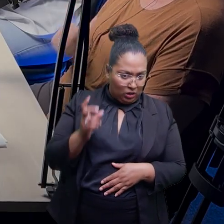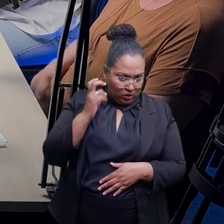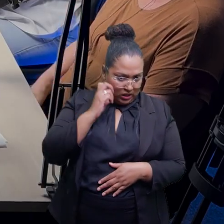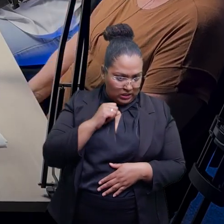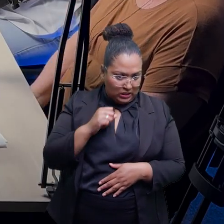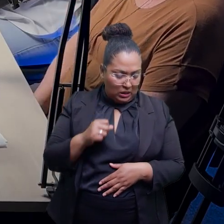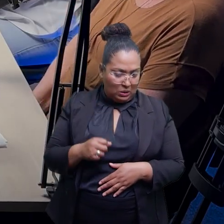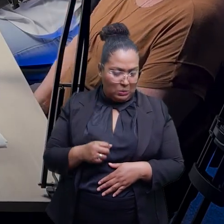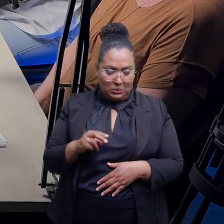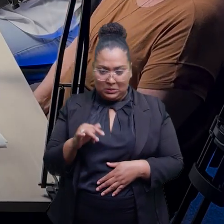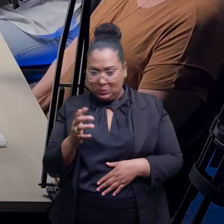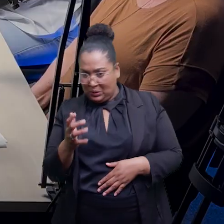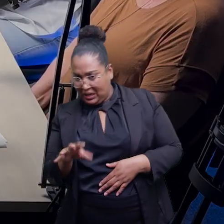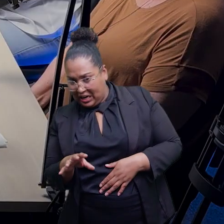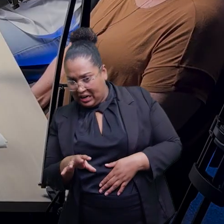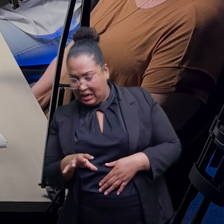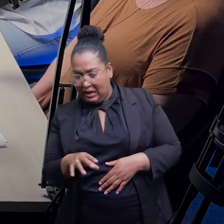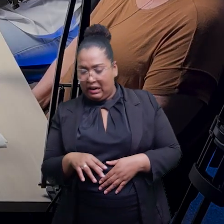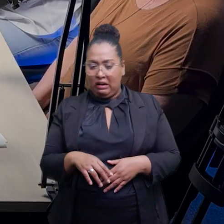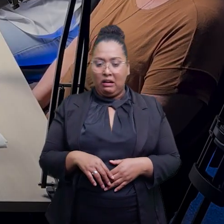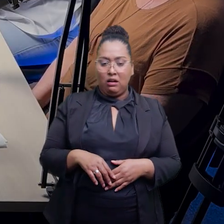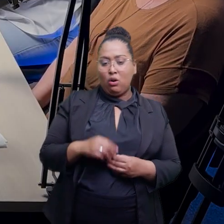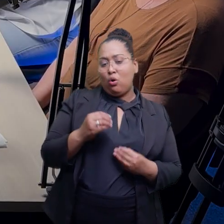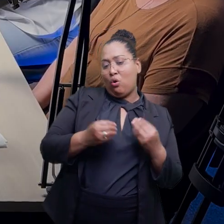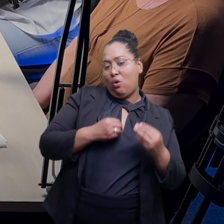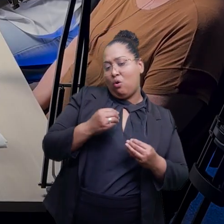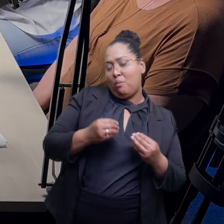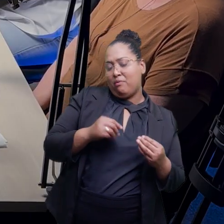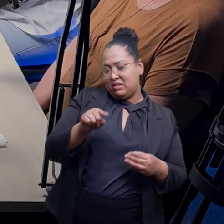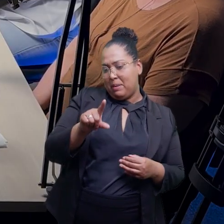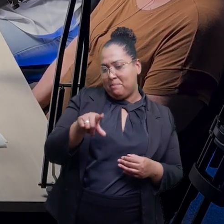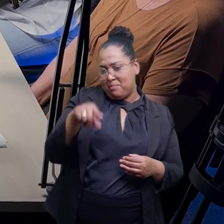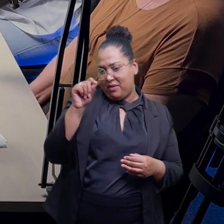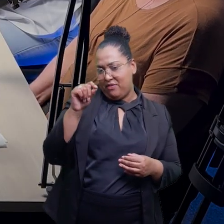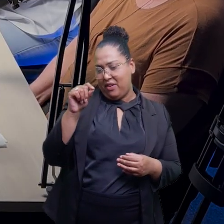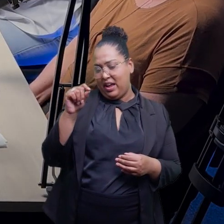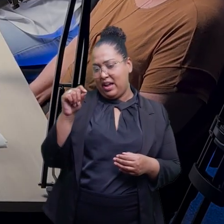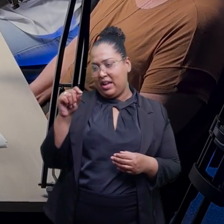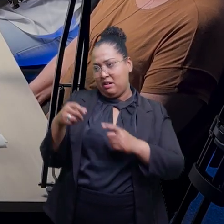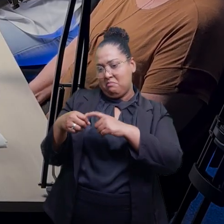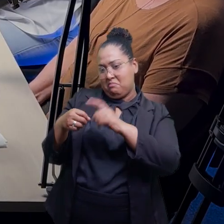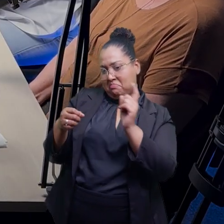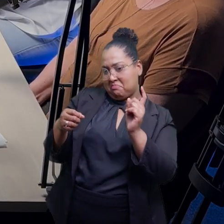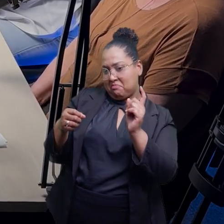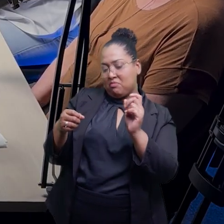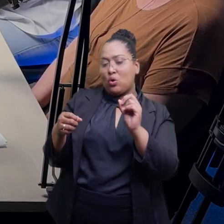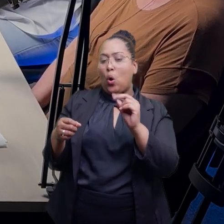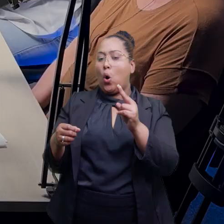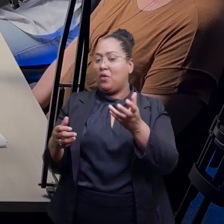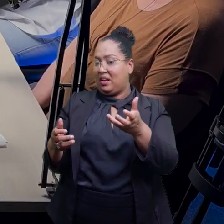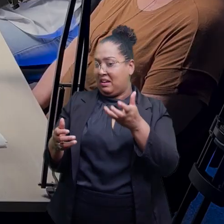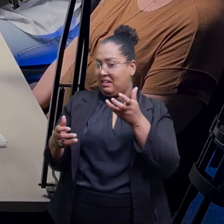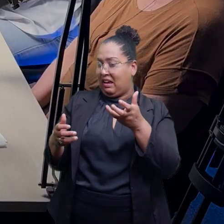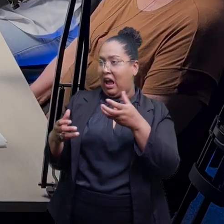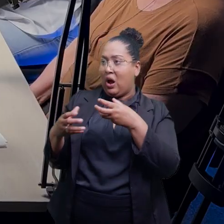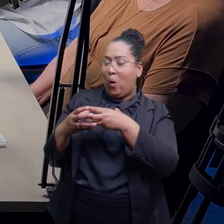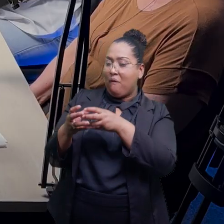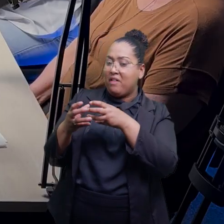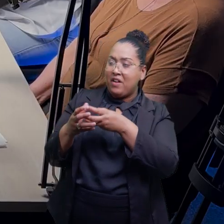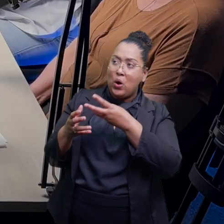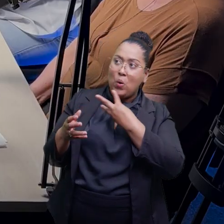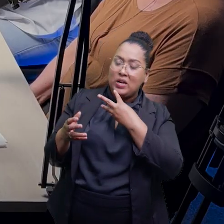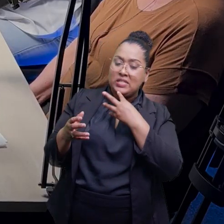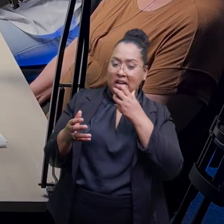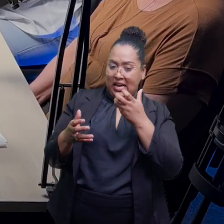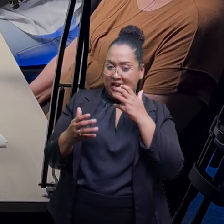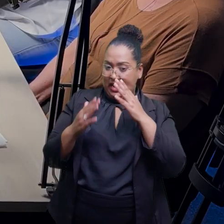não quer, porque, em que forma, não, você prefere ser desacolhida agora, ou você prefere permanecer